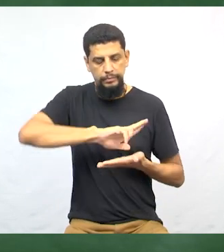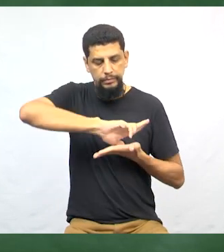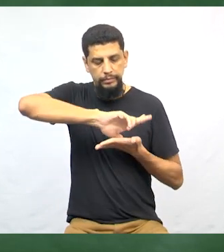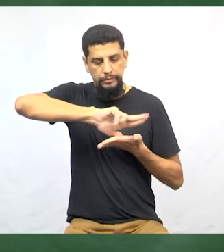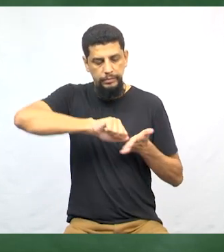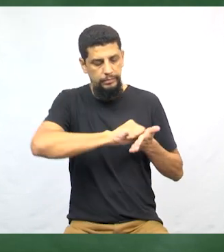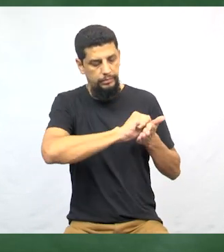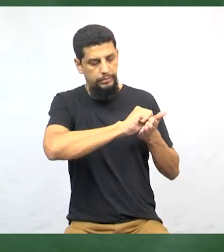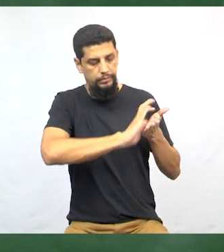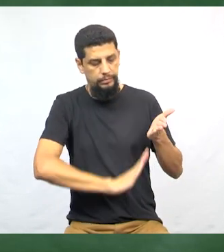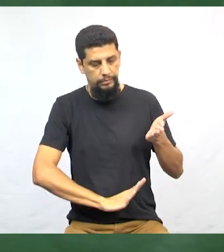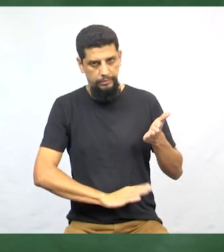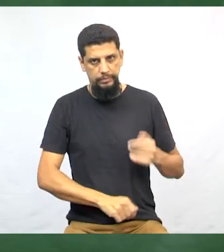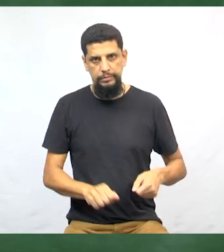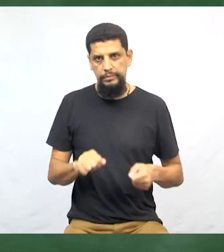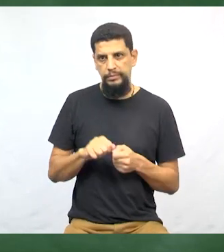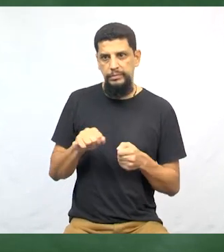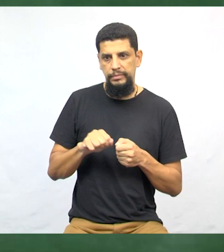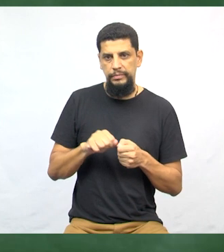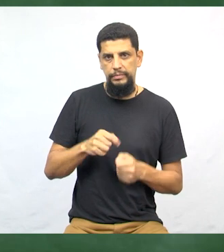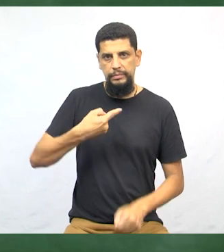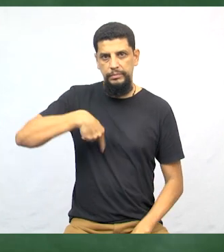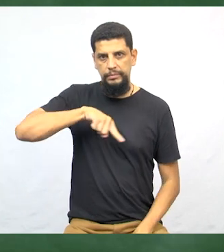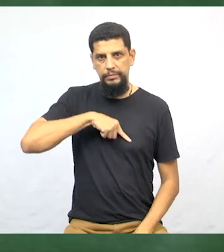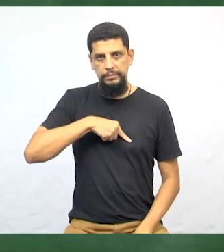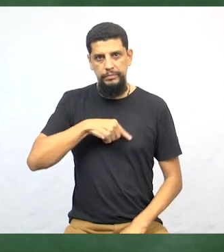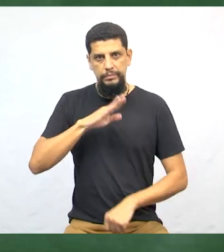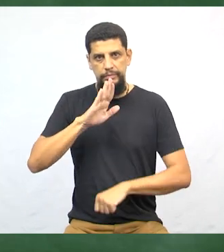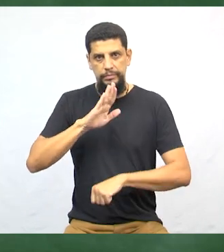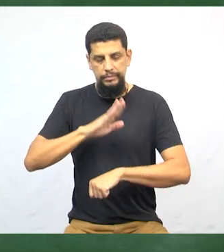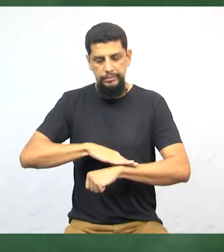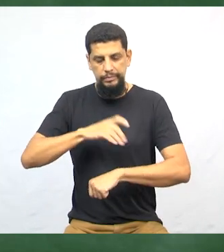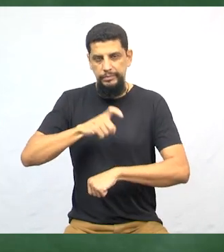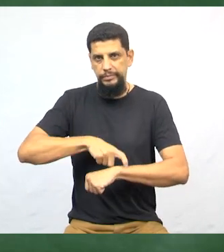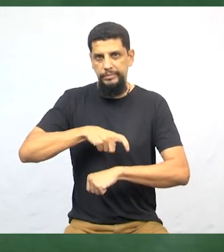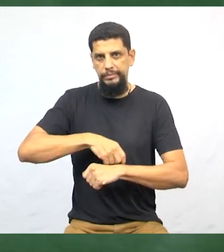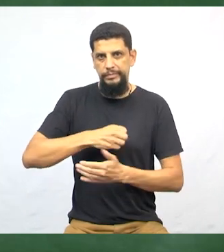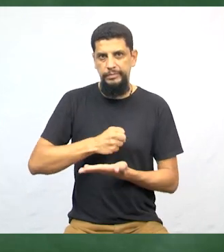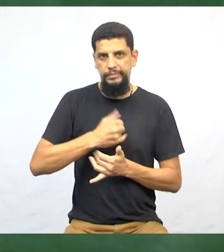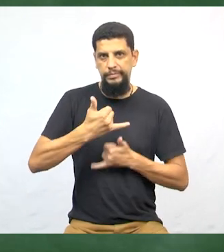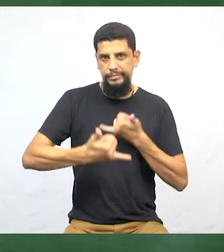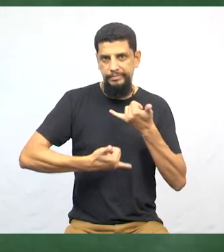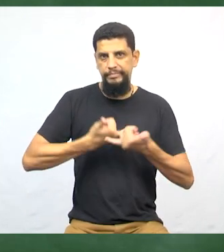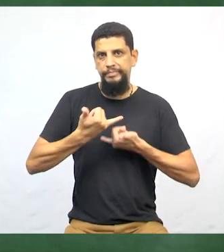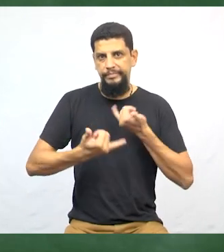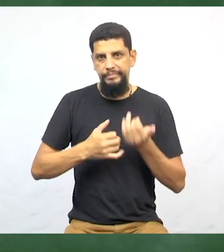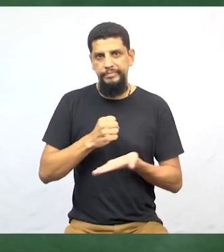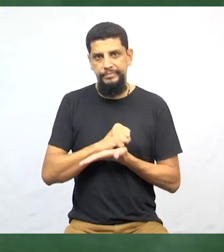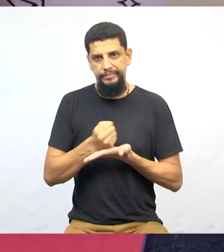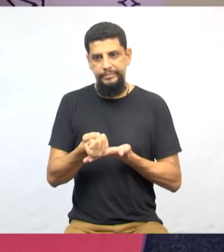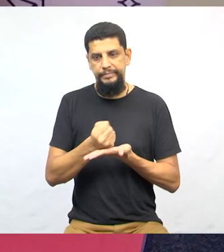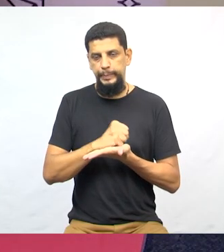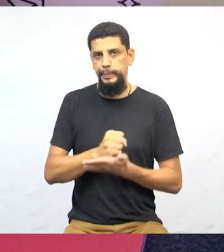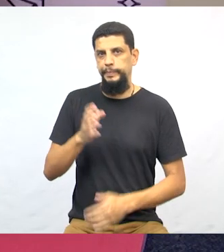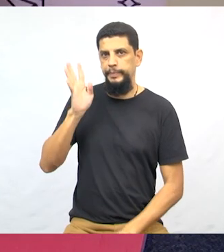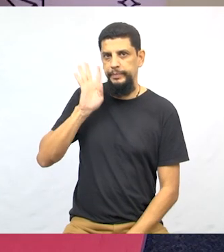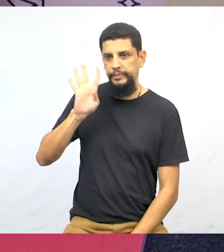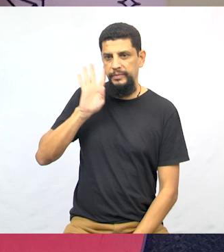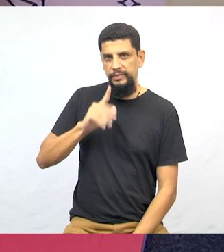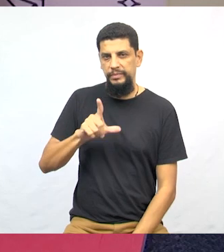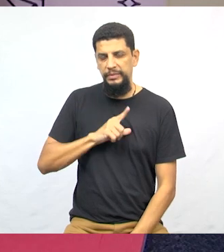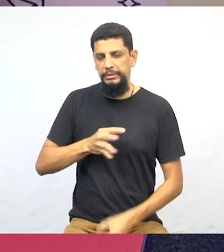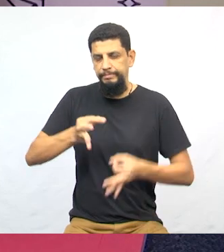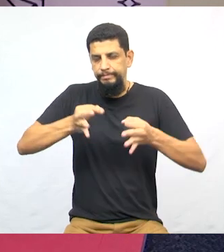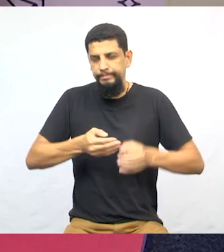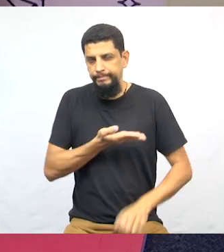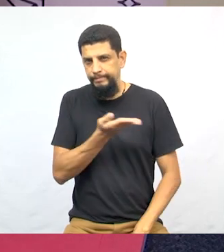fizemos muitas atividades e fizemos a nossa hora de brincar com um jogo muito legal.